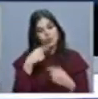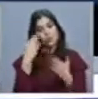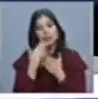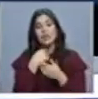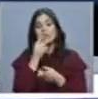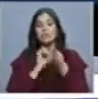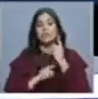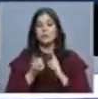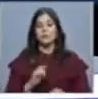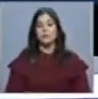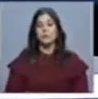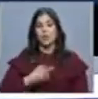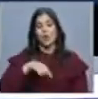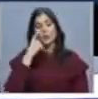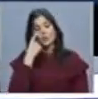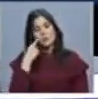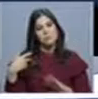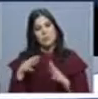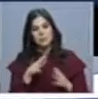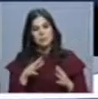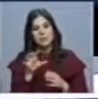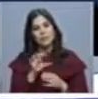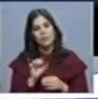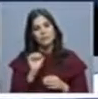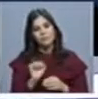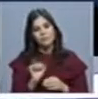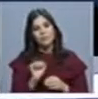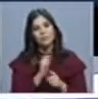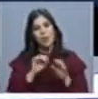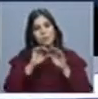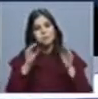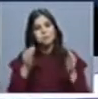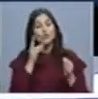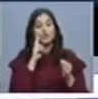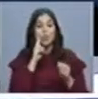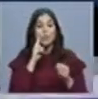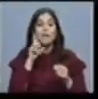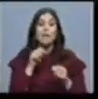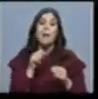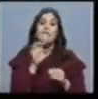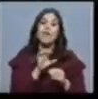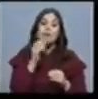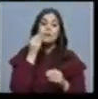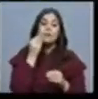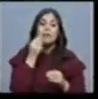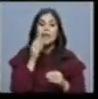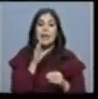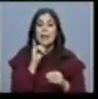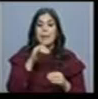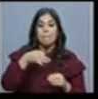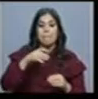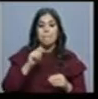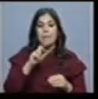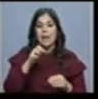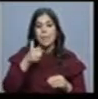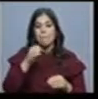o seguinte: nós conhecemos mais ou menos esta órbita do Oumuamua, uma órbita hiperbólica. Portanto, passou muito rapidamente do nosso